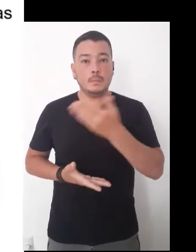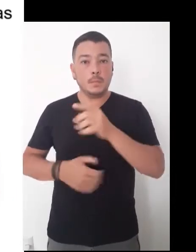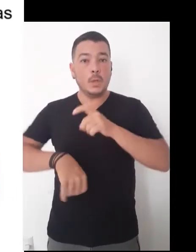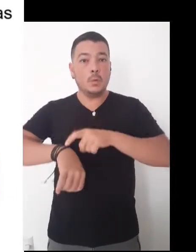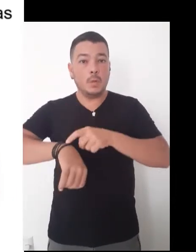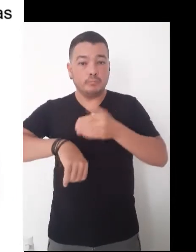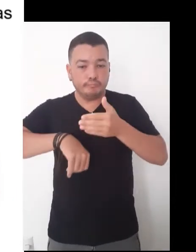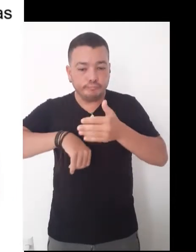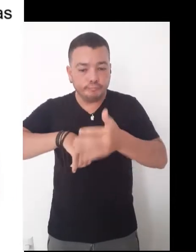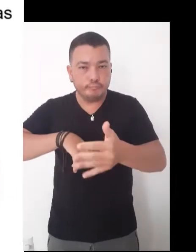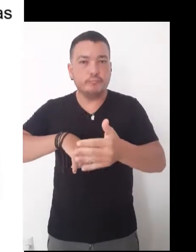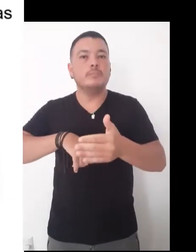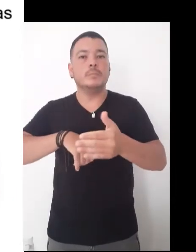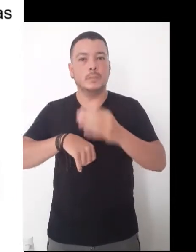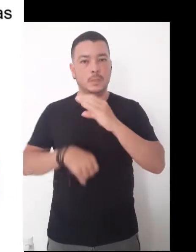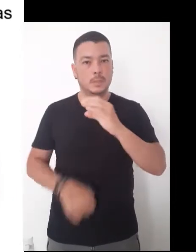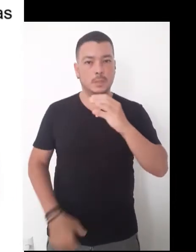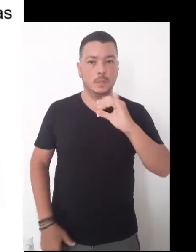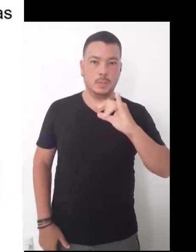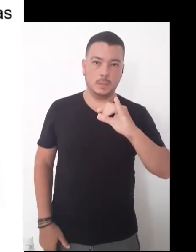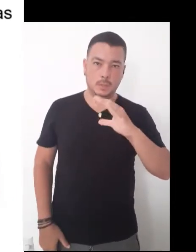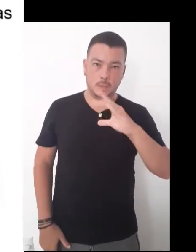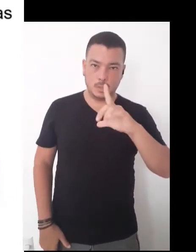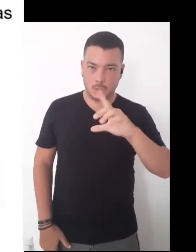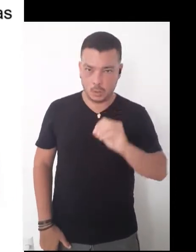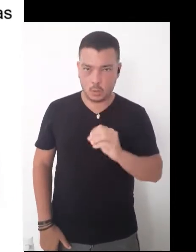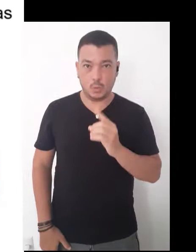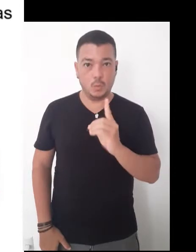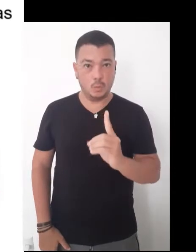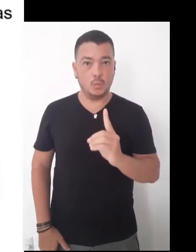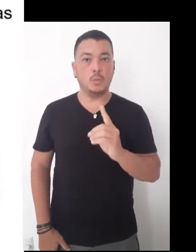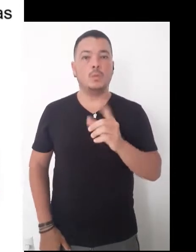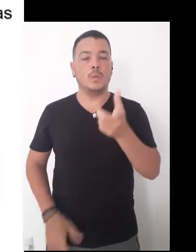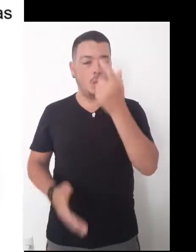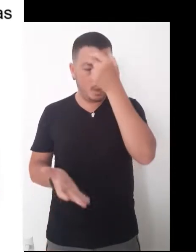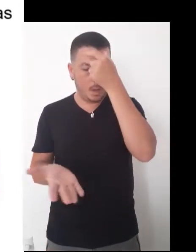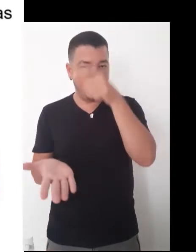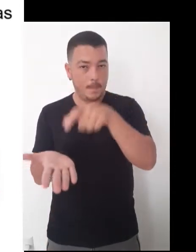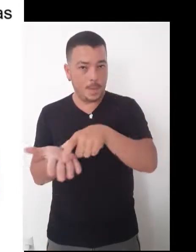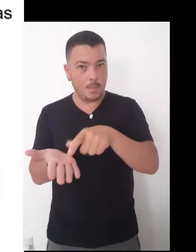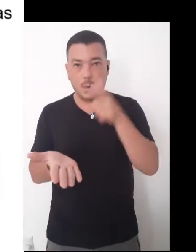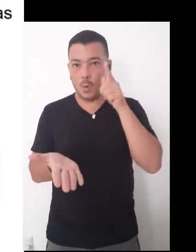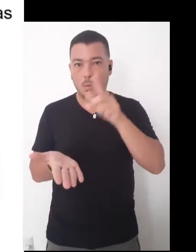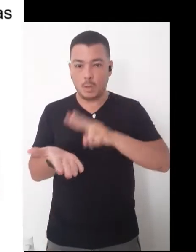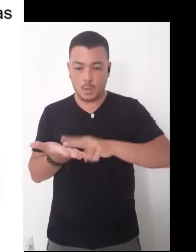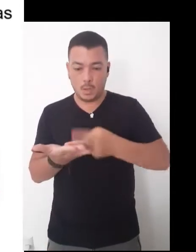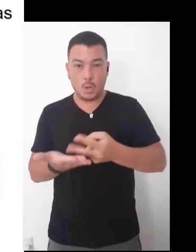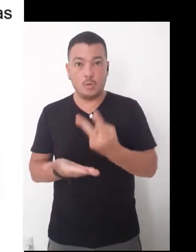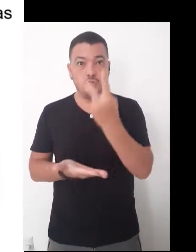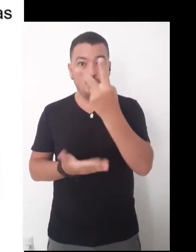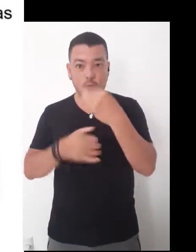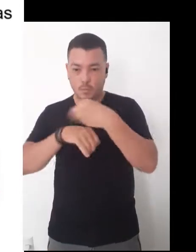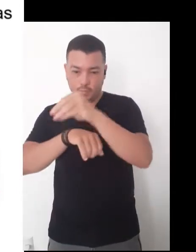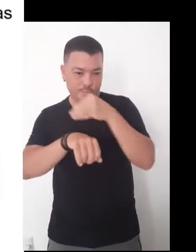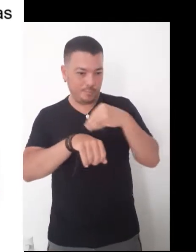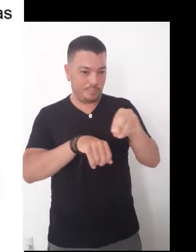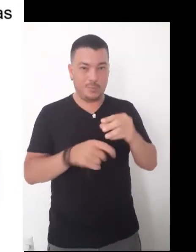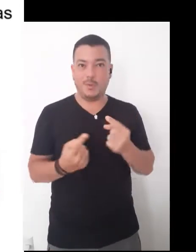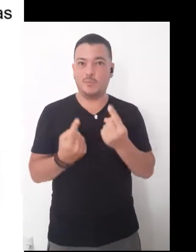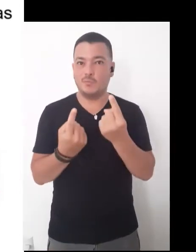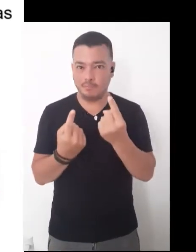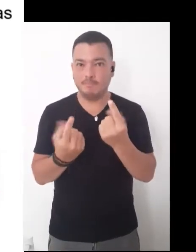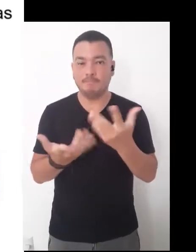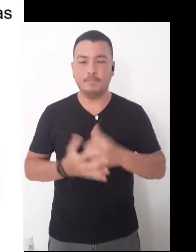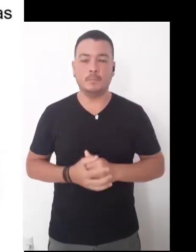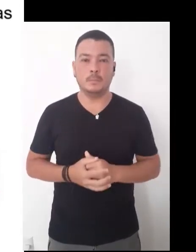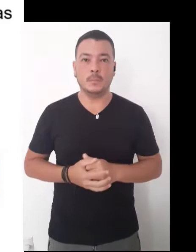tempo que a gente chama de ciclo 1, atualmente as memórias conseguem fazer 2 transferências ao mesmo tempo. Então, quando sobe essa